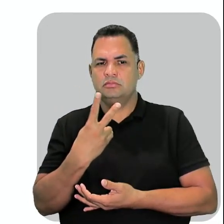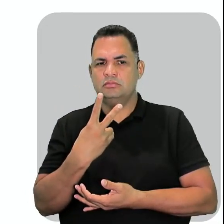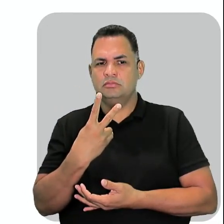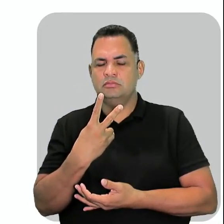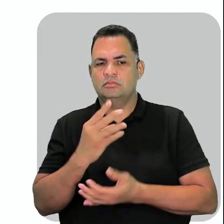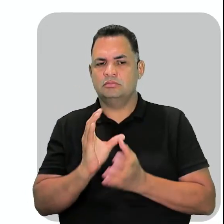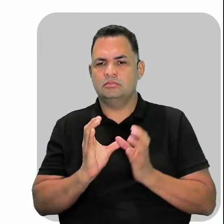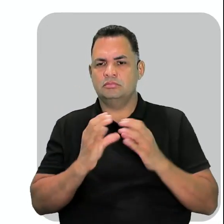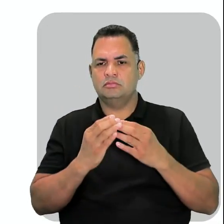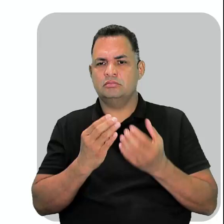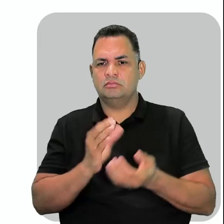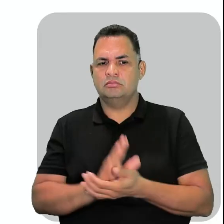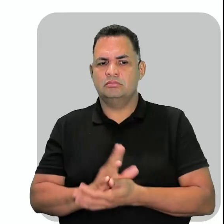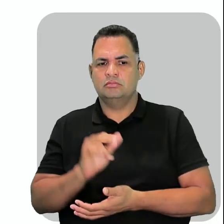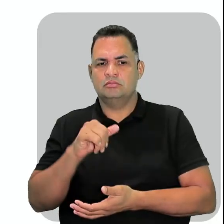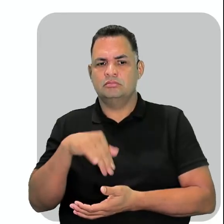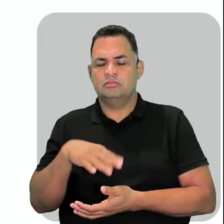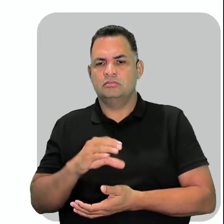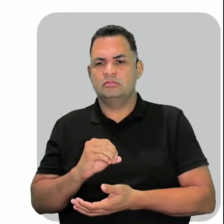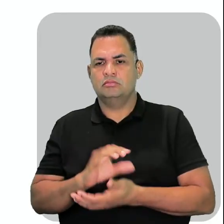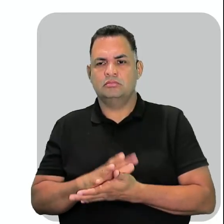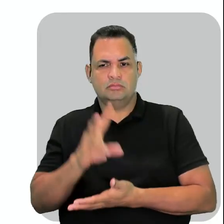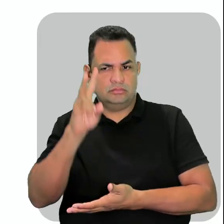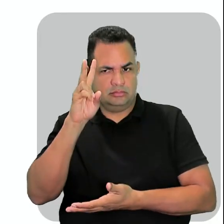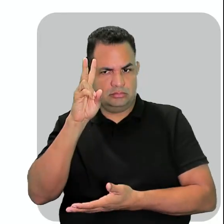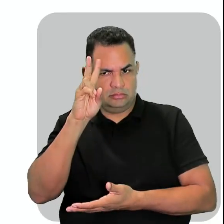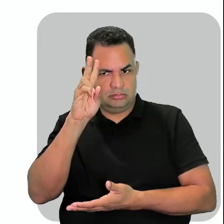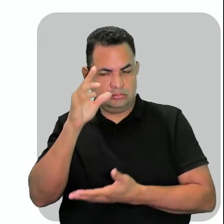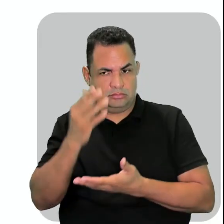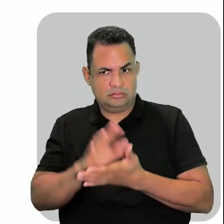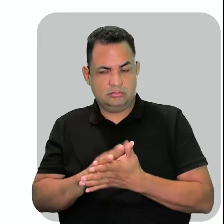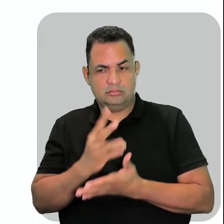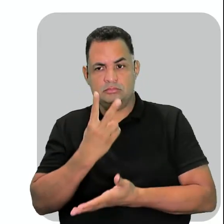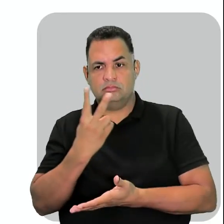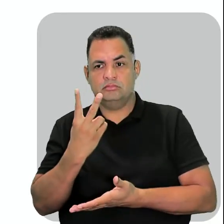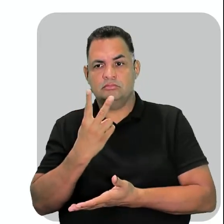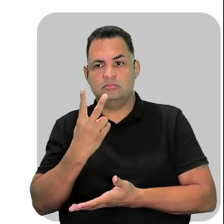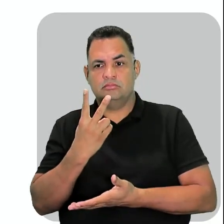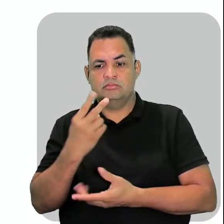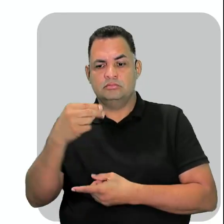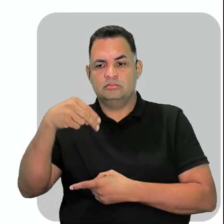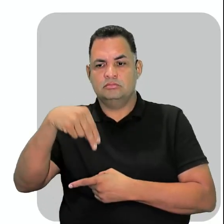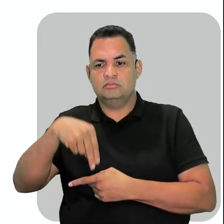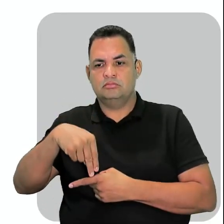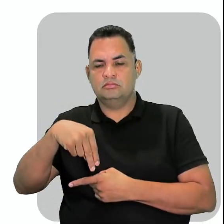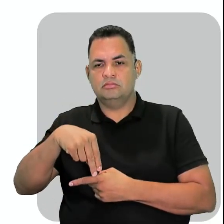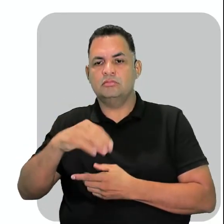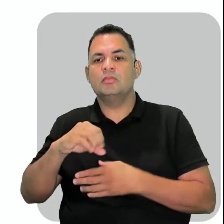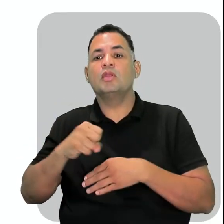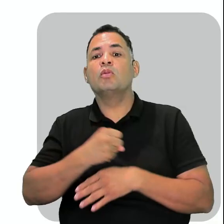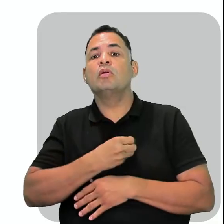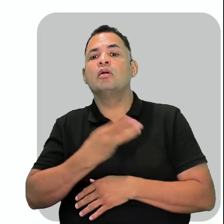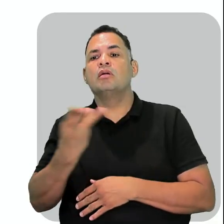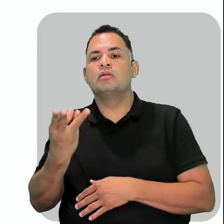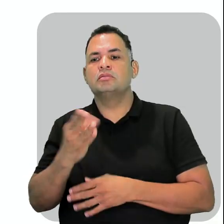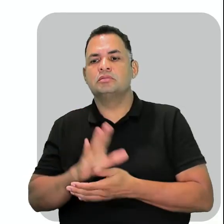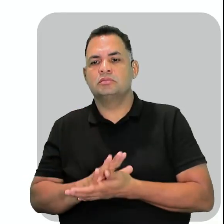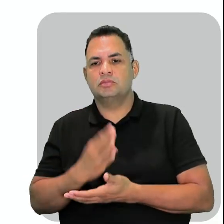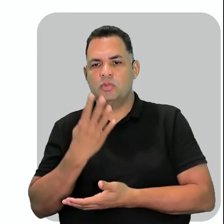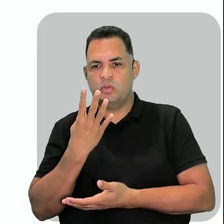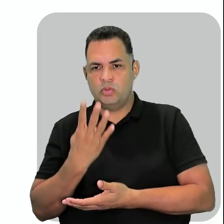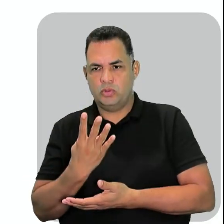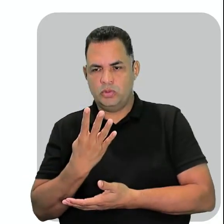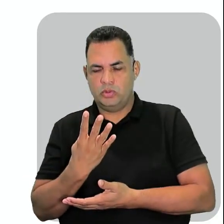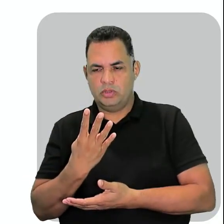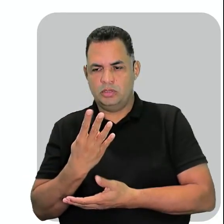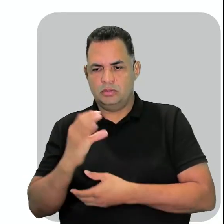dois grupos funcionais de nitro, eu tenho que lembrar que eu vou ter 2 nitrogênios e quantos oxigênios?